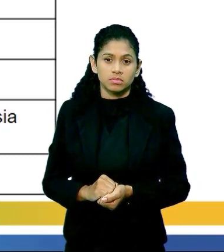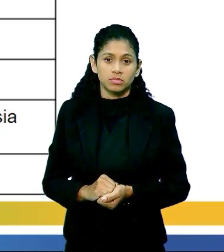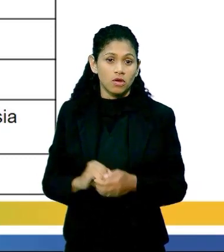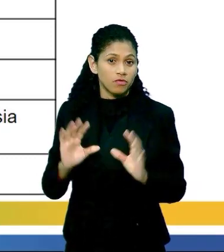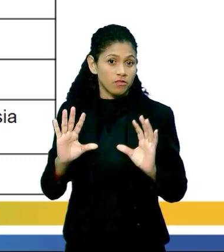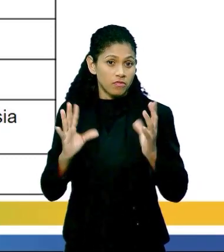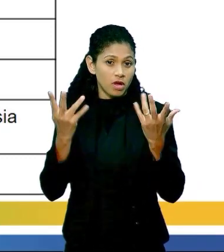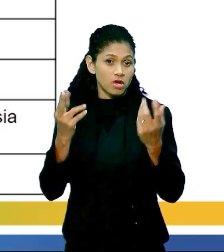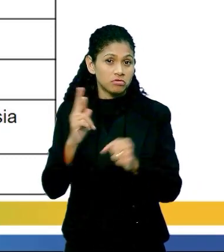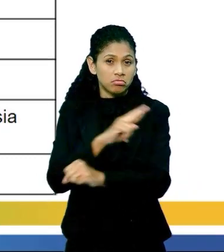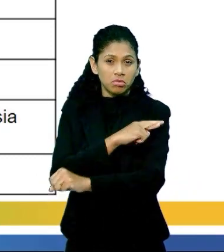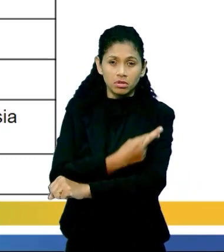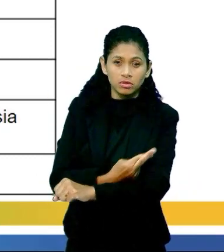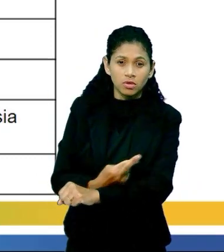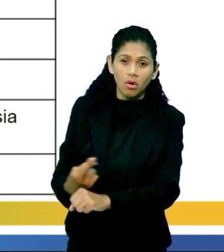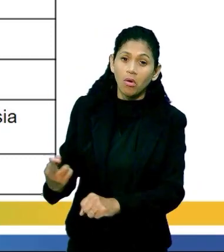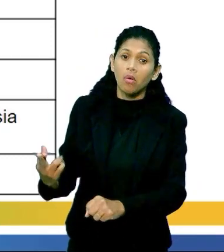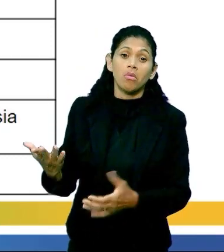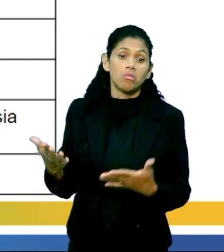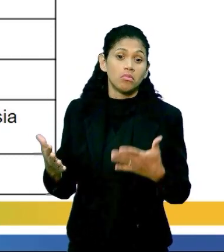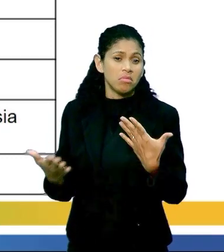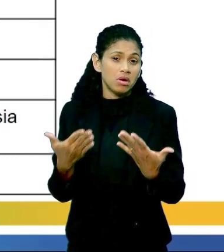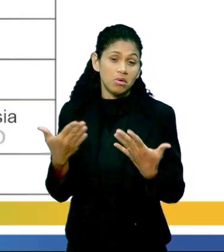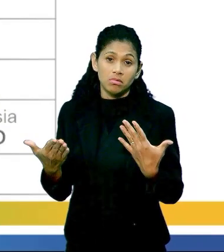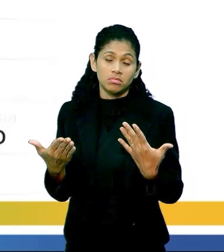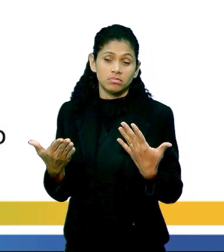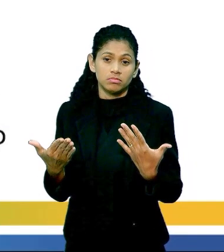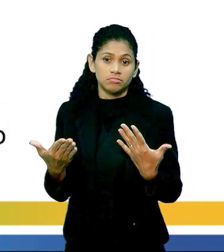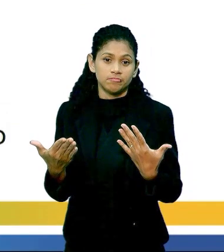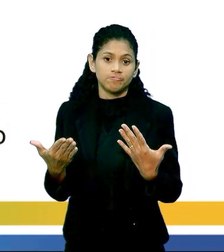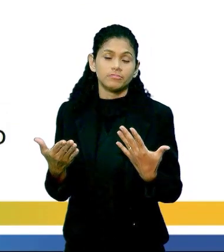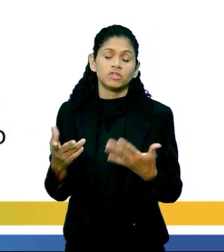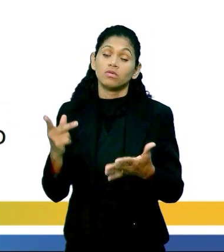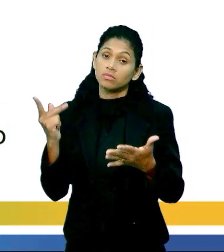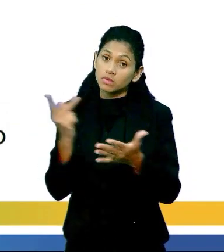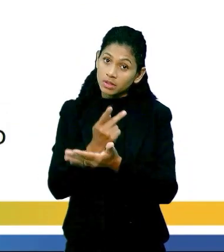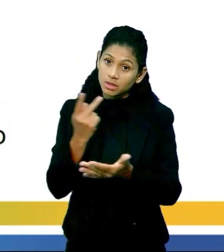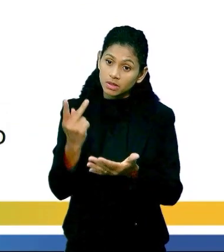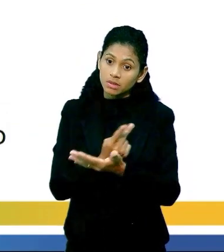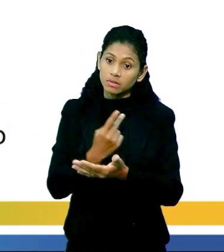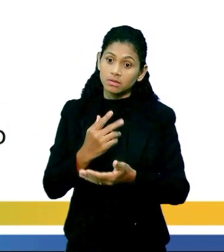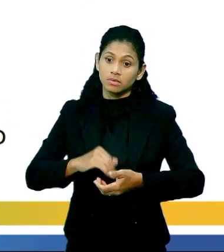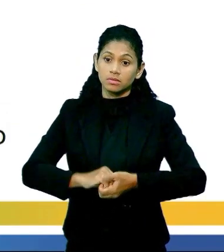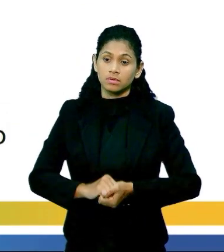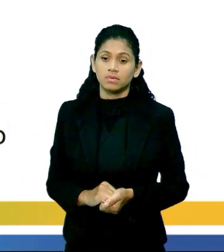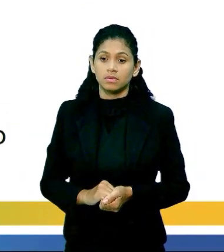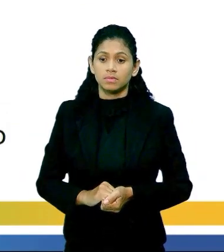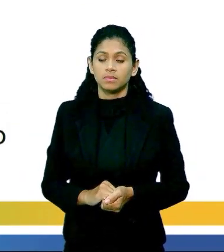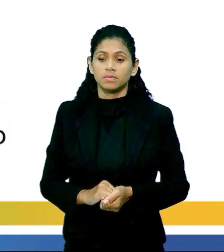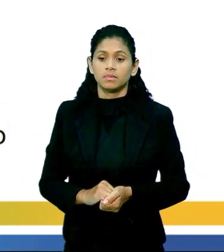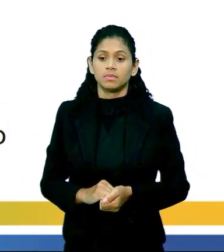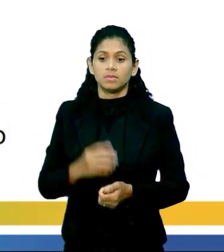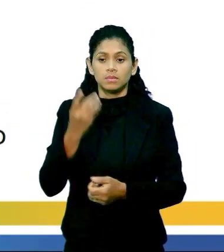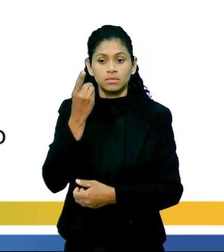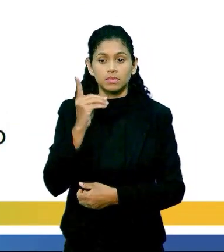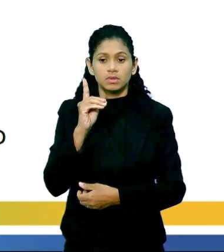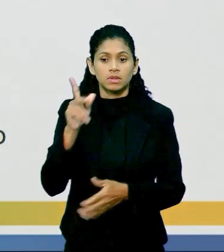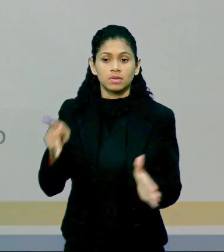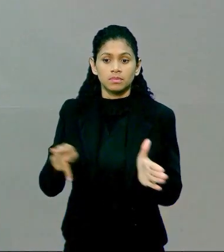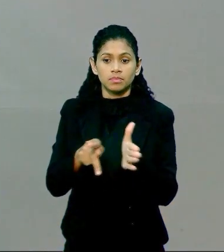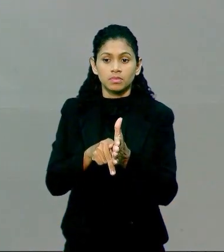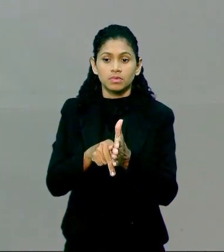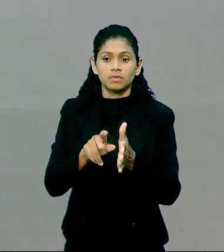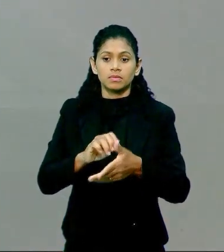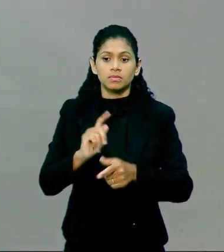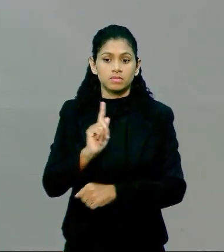e cidades. Beleza, março e abril. Então, também descarto essa letra B, porque não é uma data precisa. A não ser que